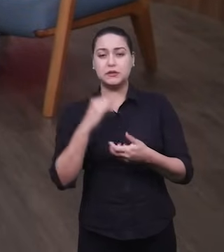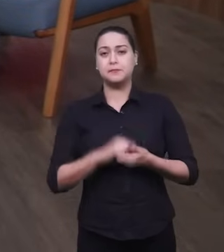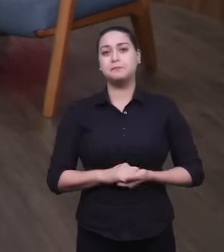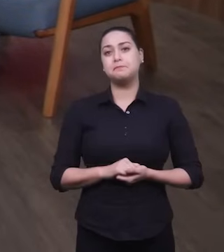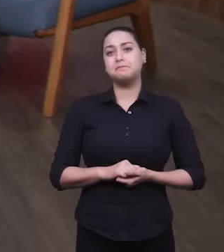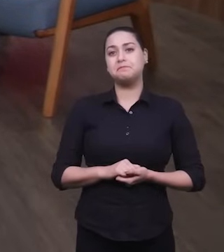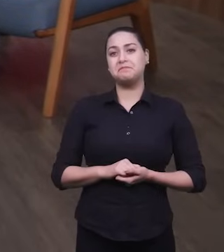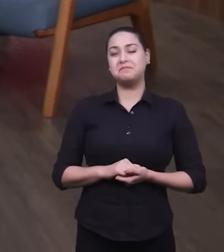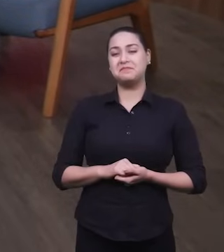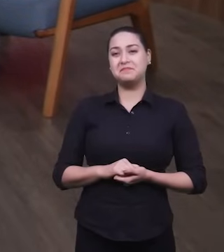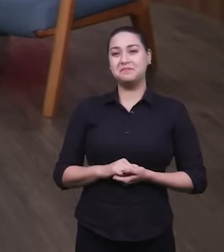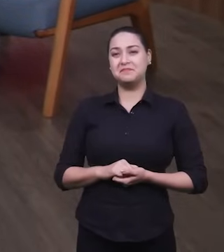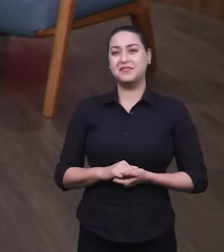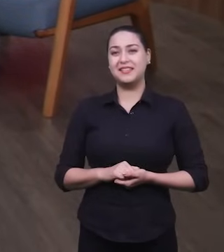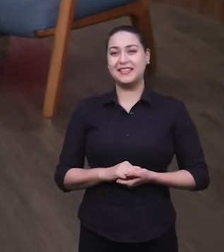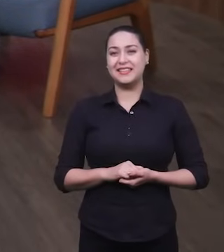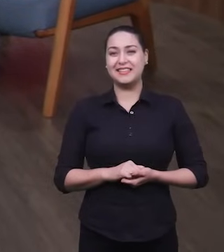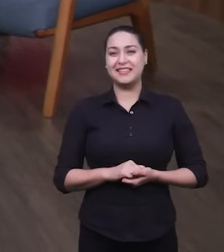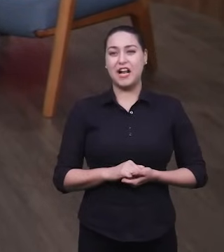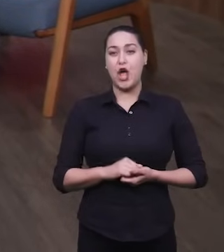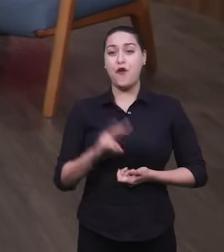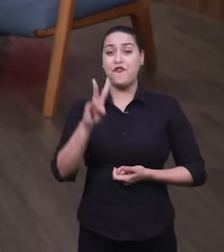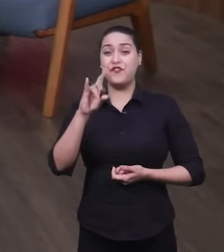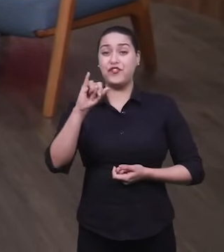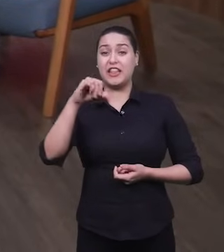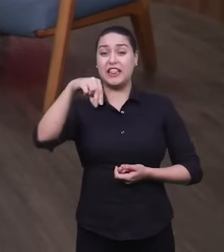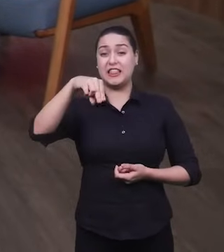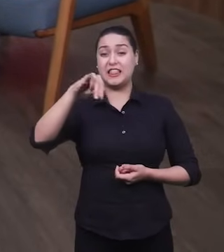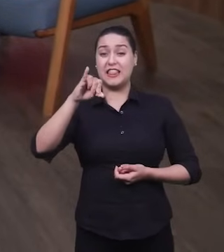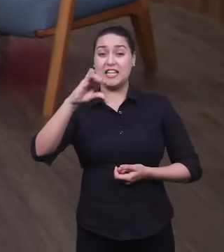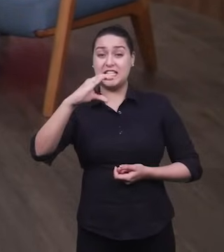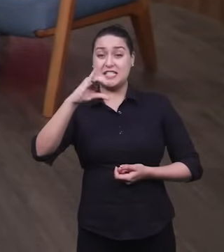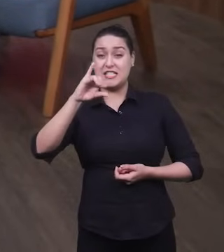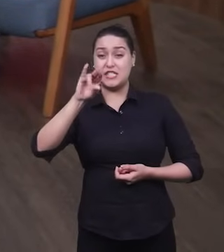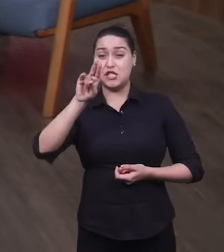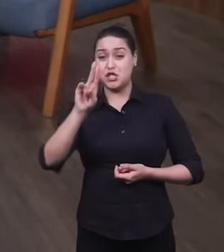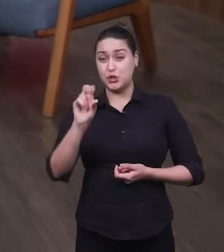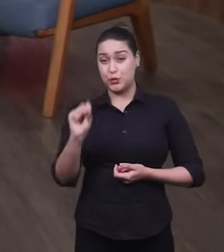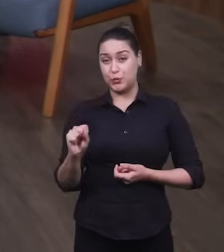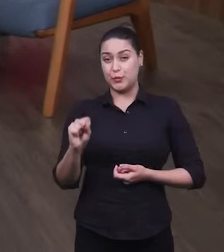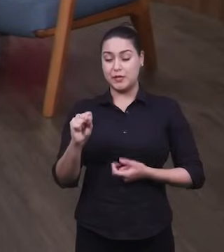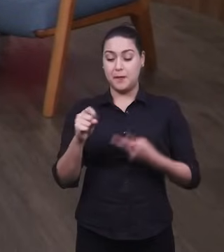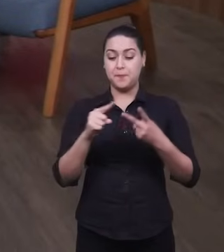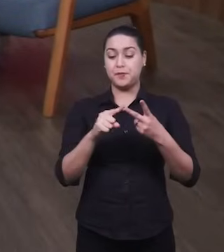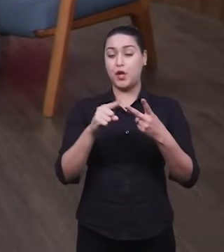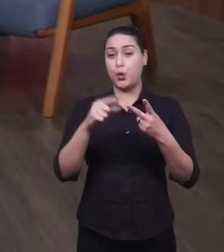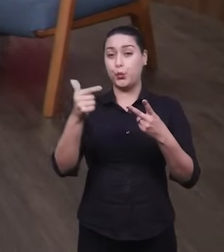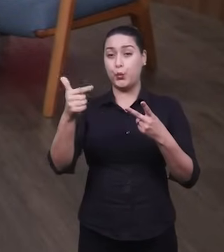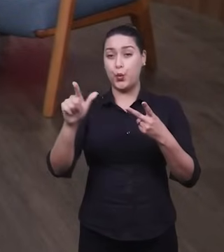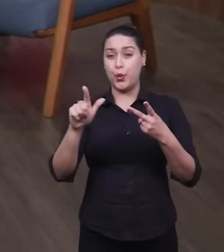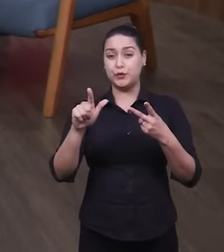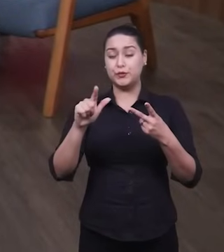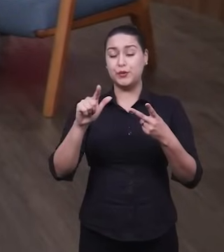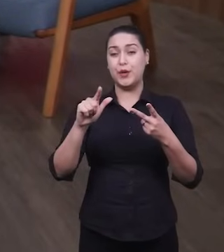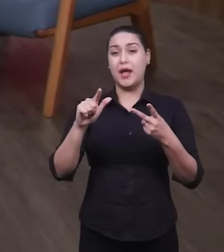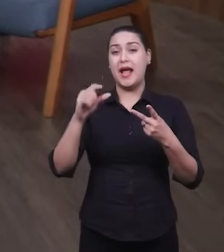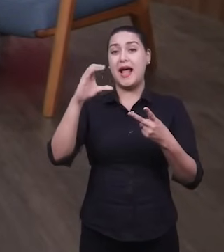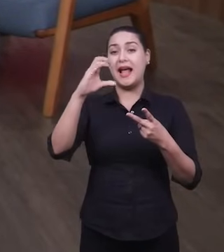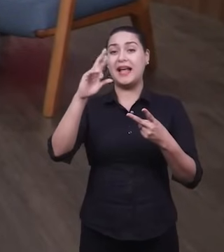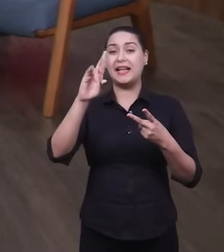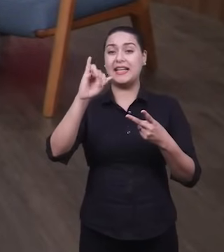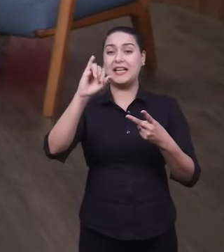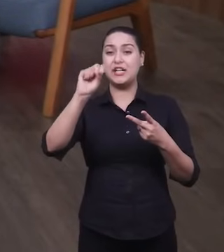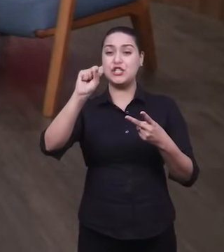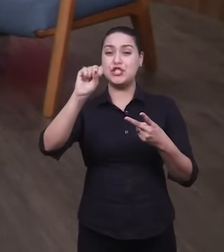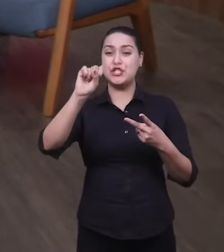nos Estados Unidos, e quem manda a mensagem é o nosso irmão Vinícius Miranda. O outro vídeo é da nossa irmã Cristiane, que é da cidade